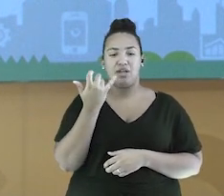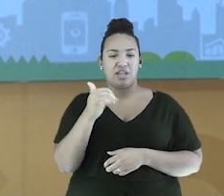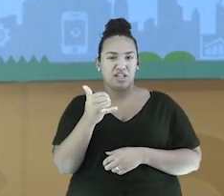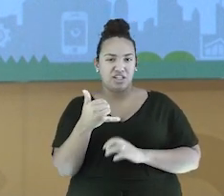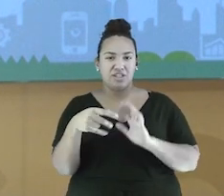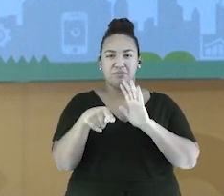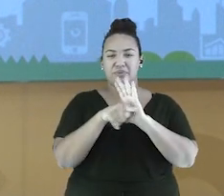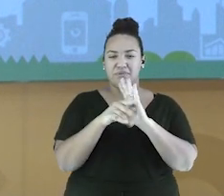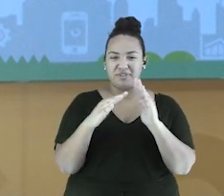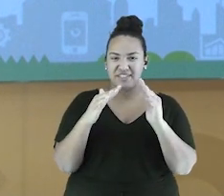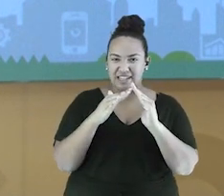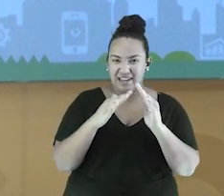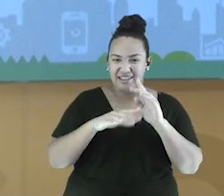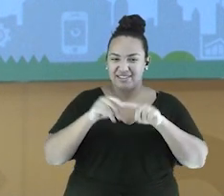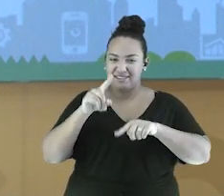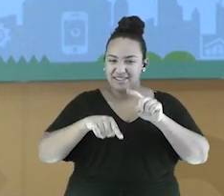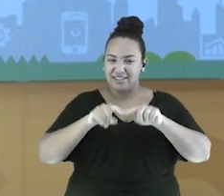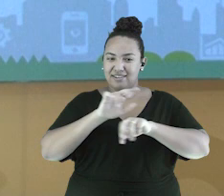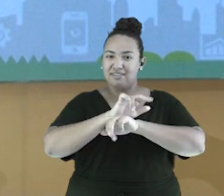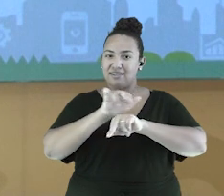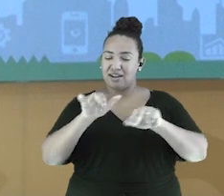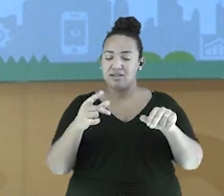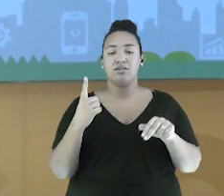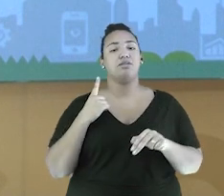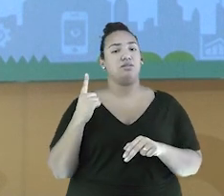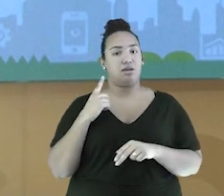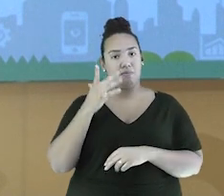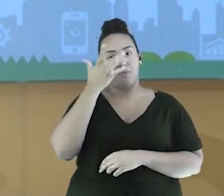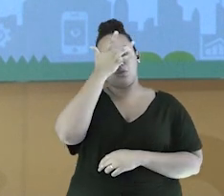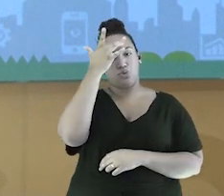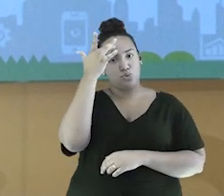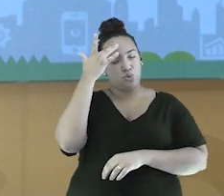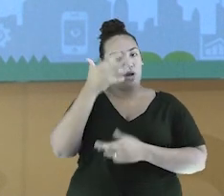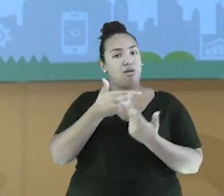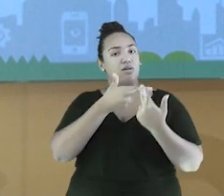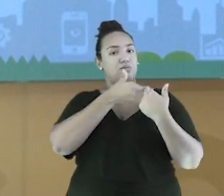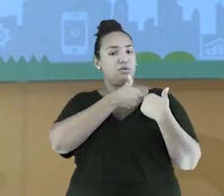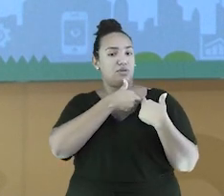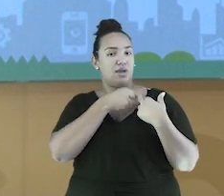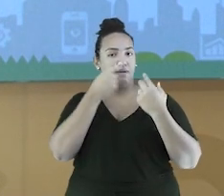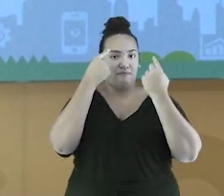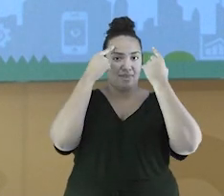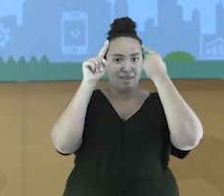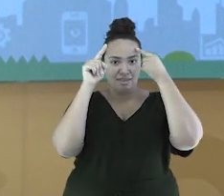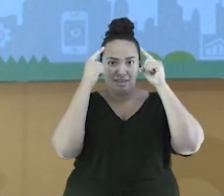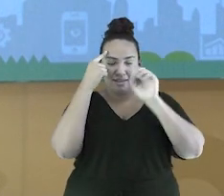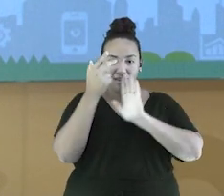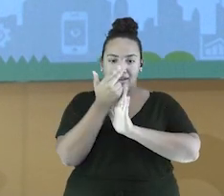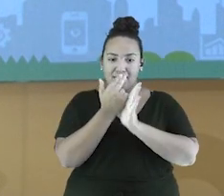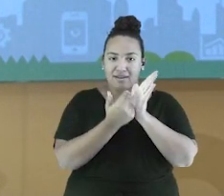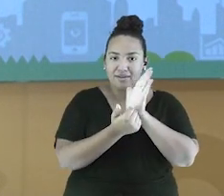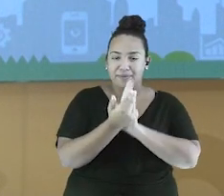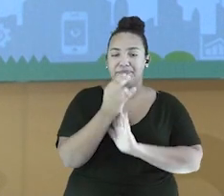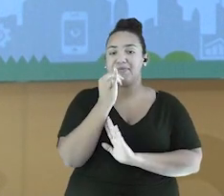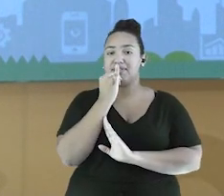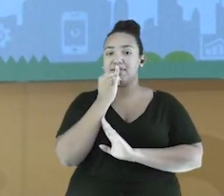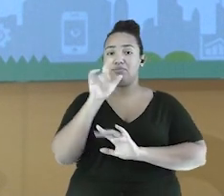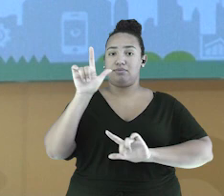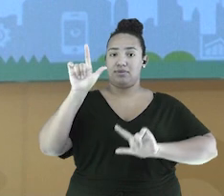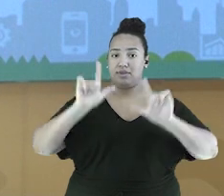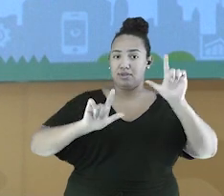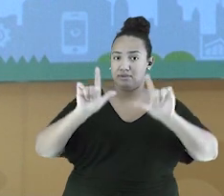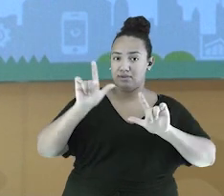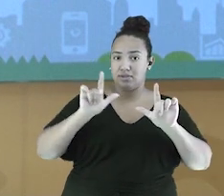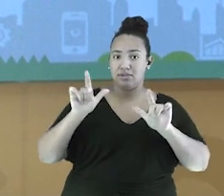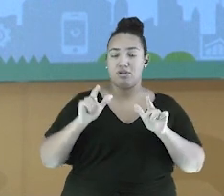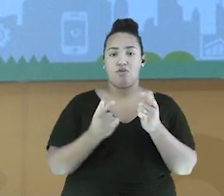usamos em casa são desenhados por artistas? Sim, a televisão, o liquidificador,